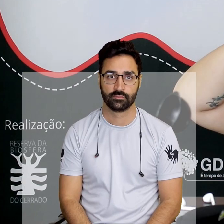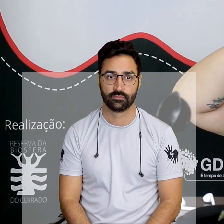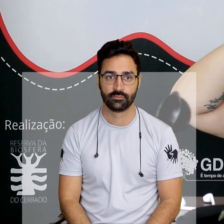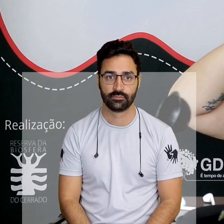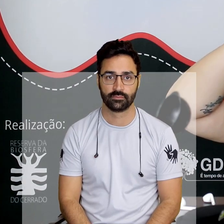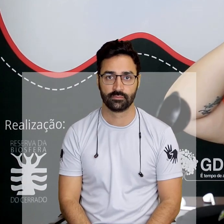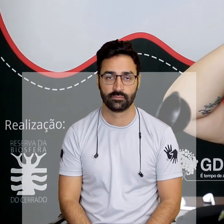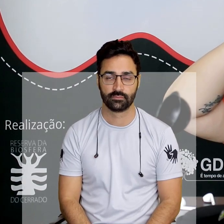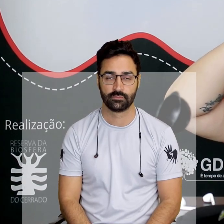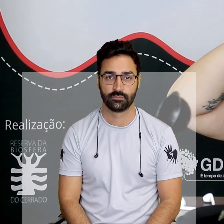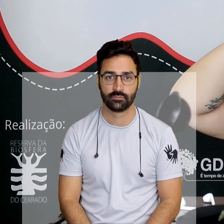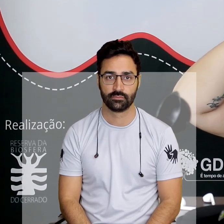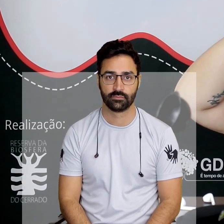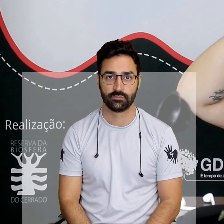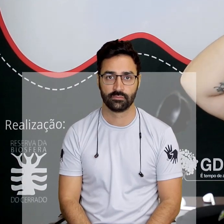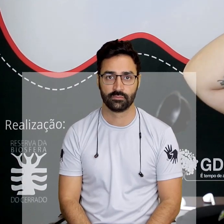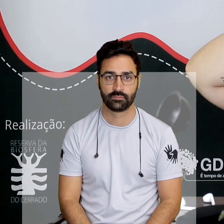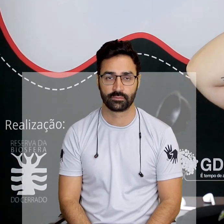terça,